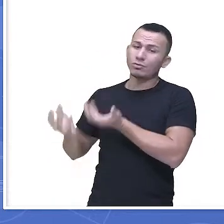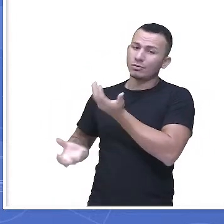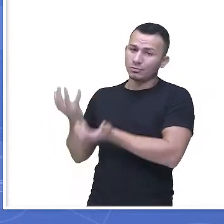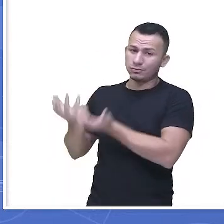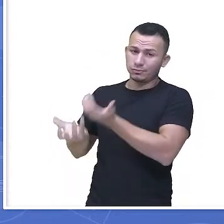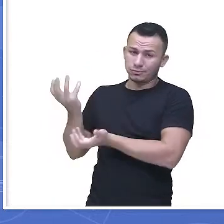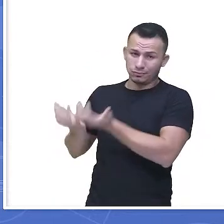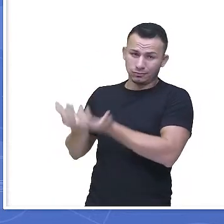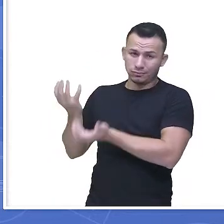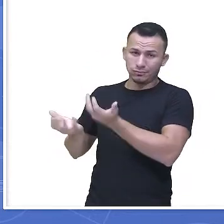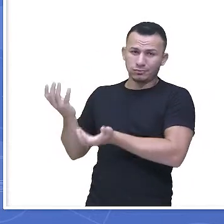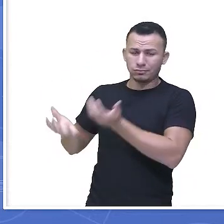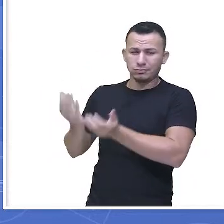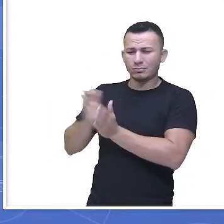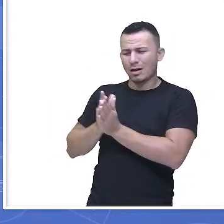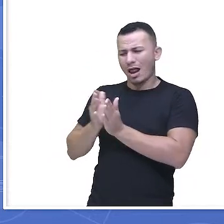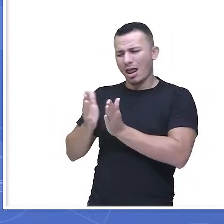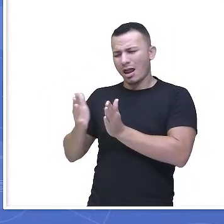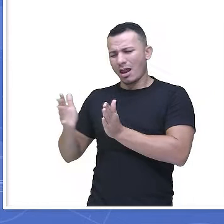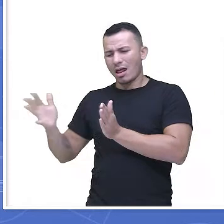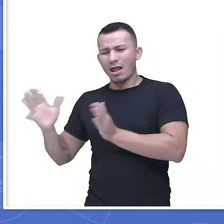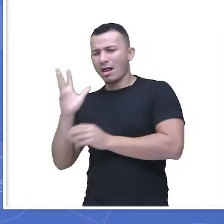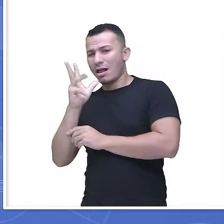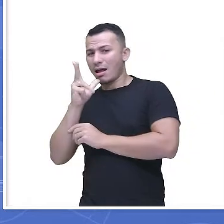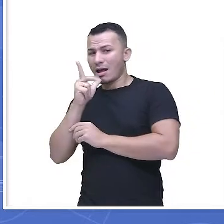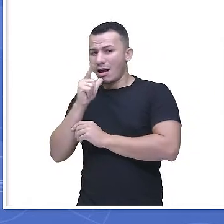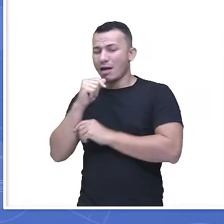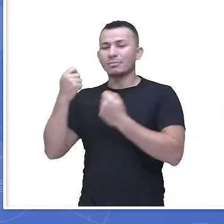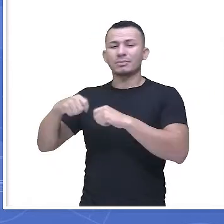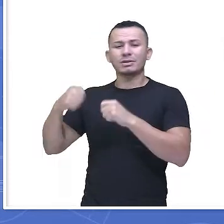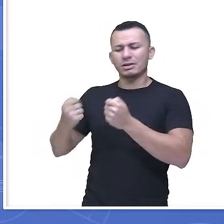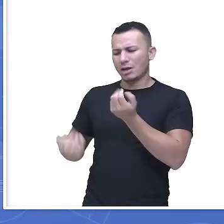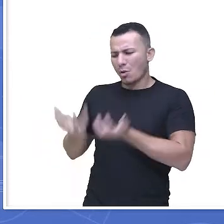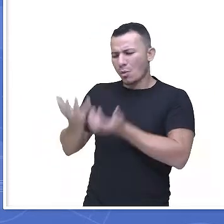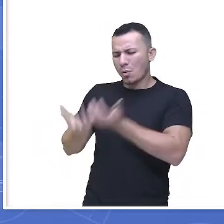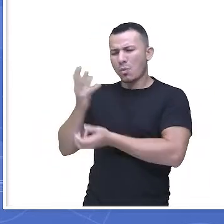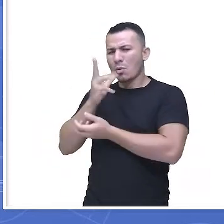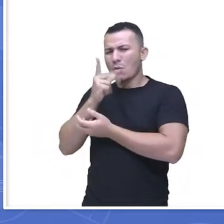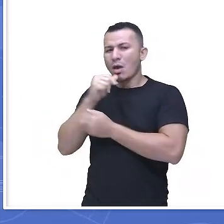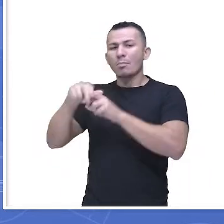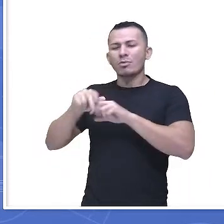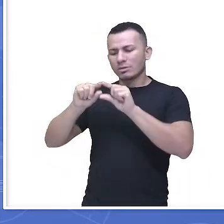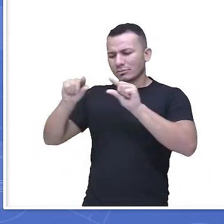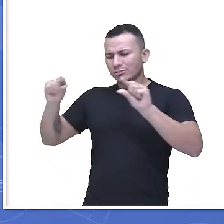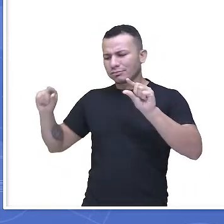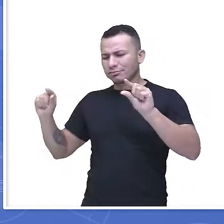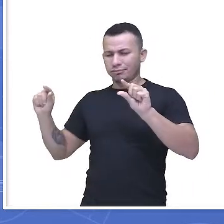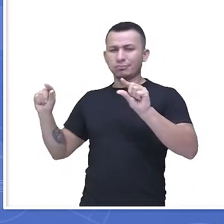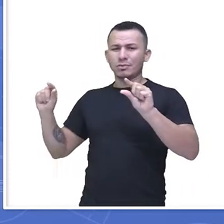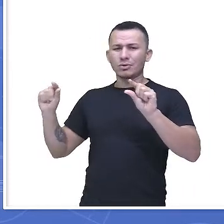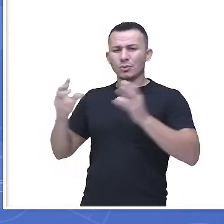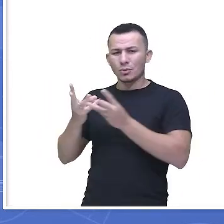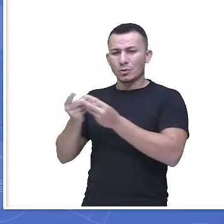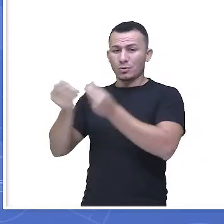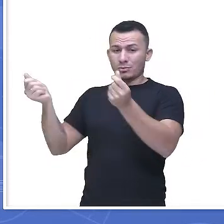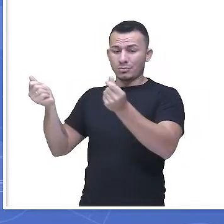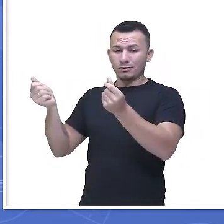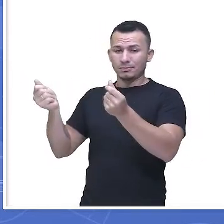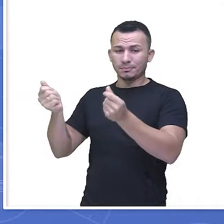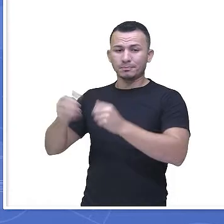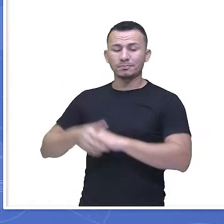suficientemente longo para matar todos os micro-organismos existentes nela e